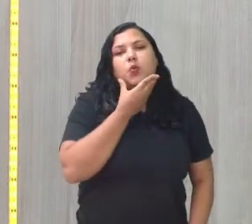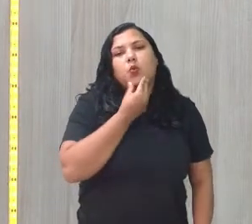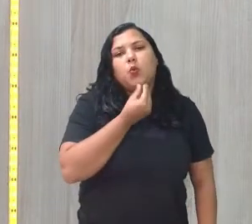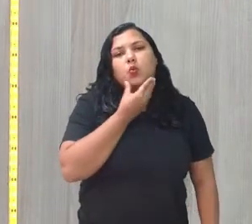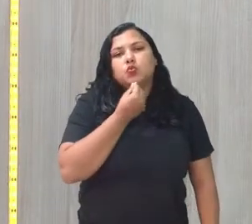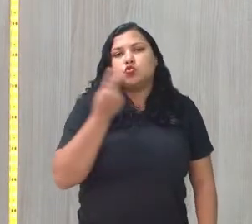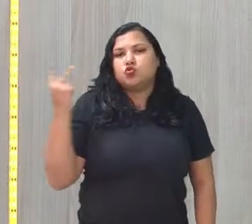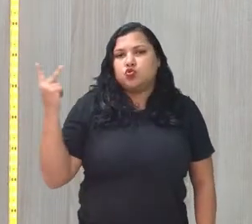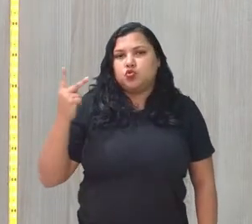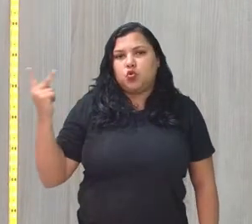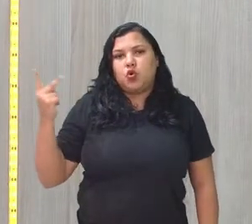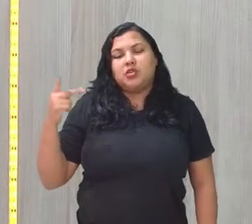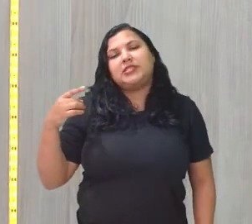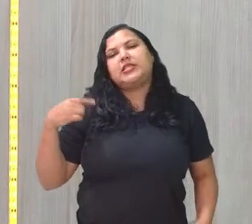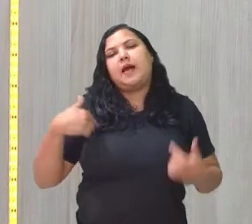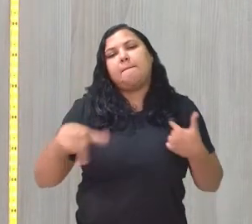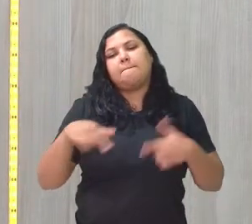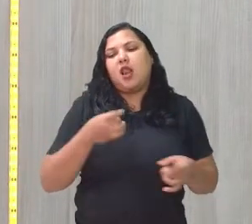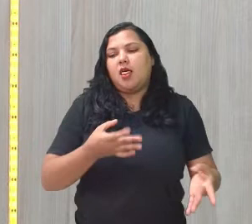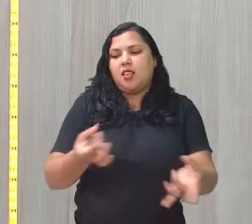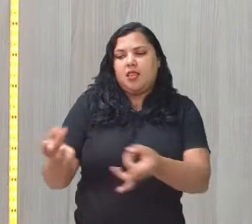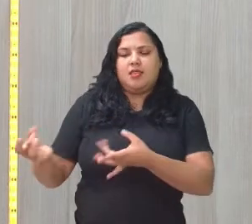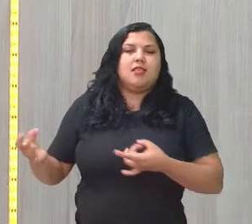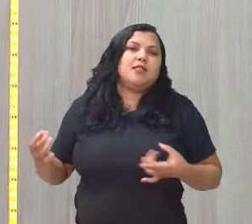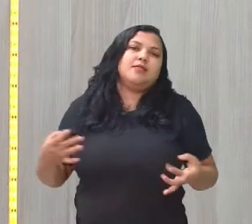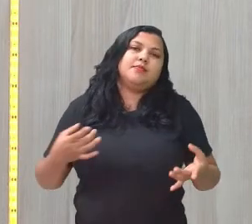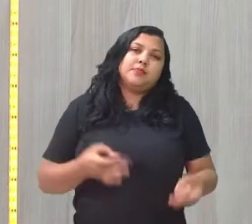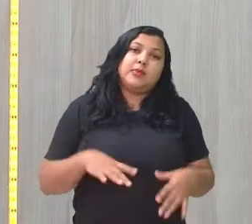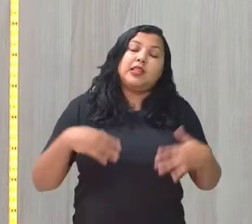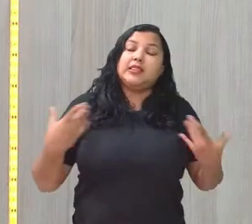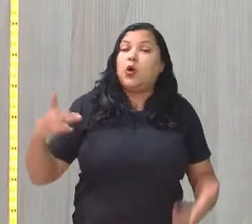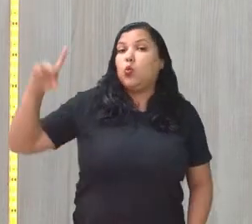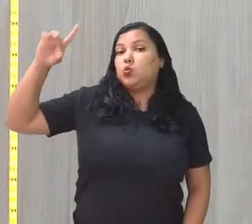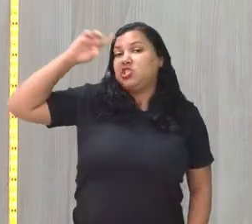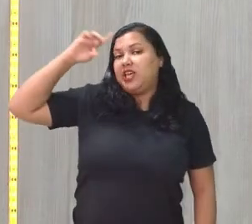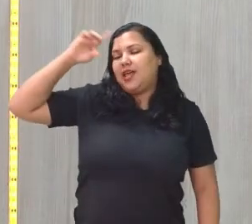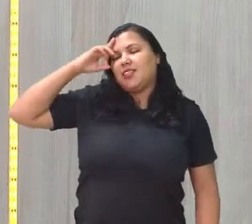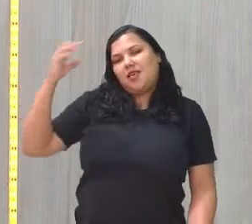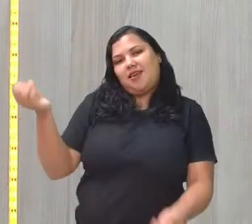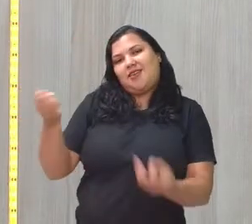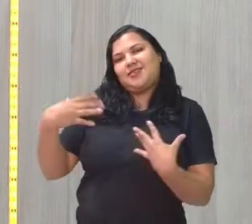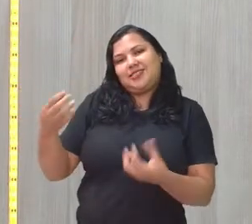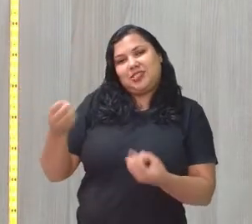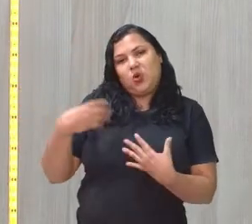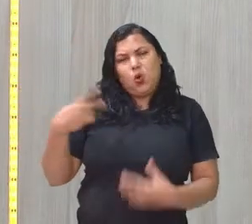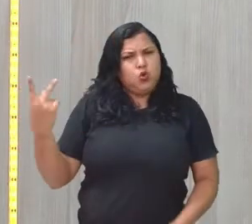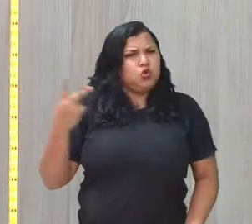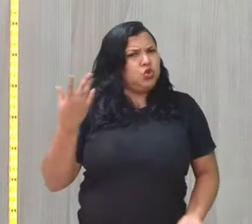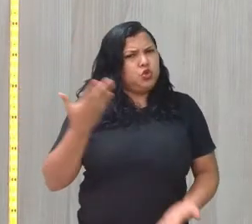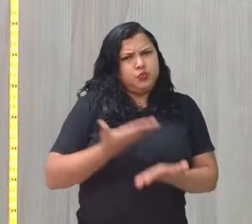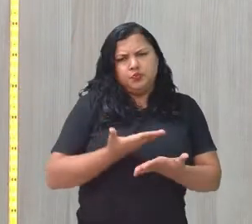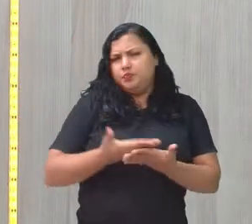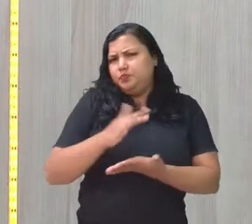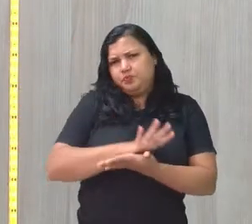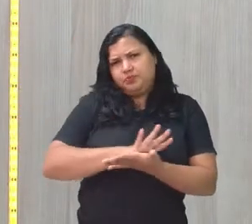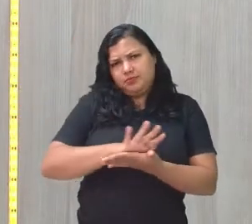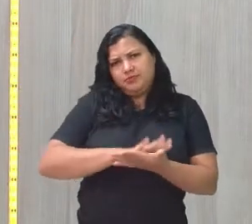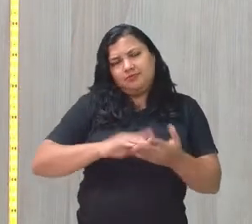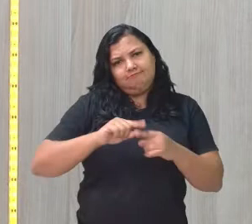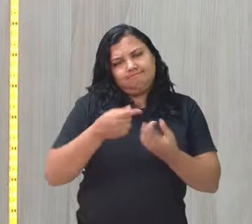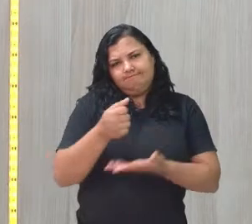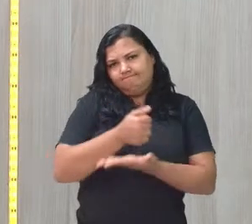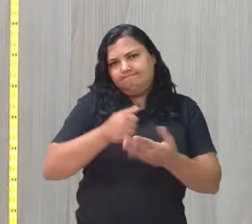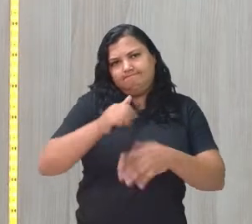o avô, comerciantes, a experiência deles no cotidiano, fazendo com que, mesmo que eles não tenham essa